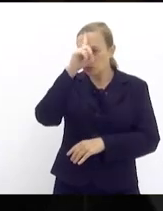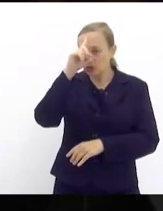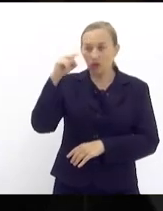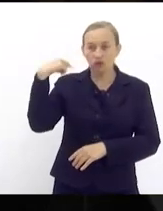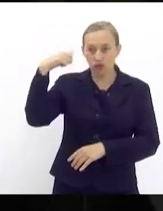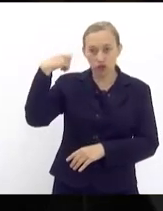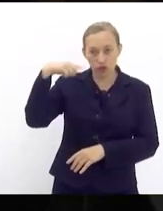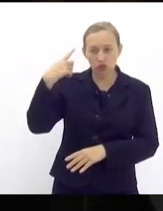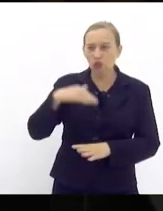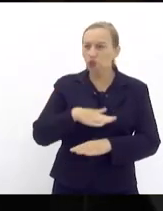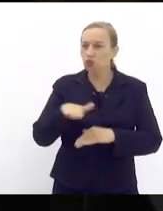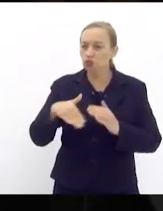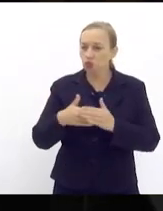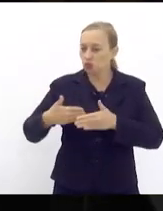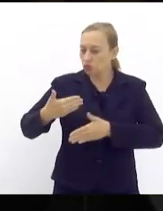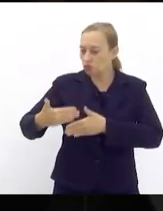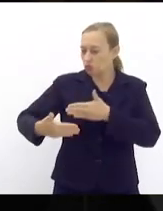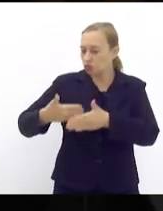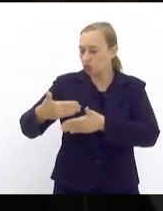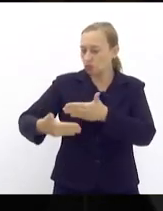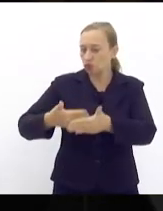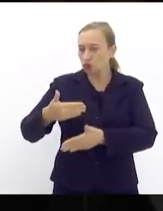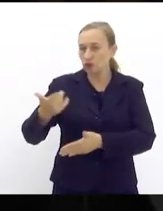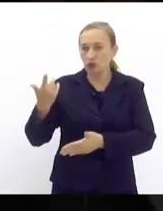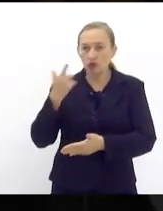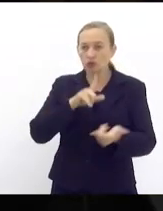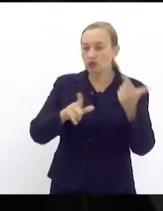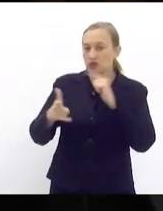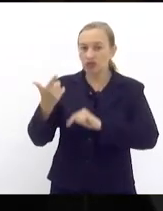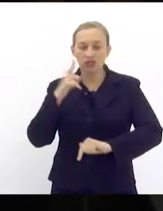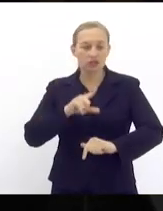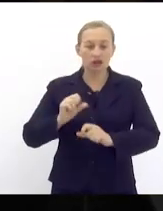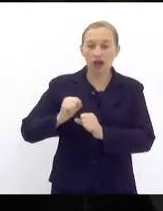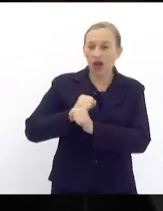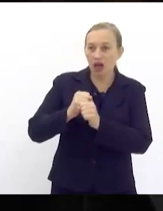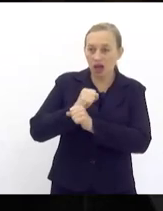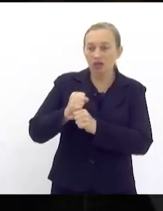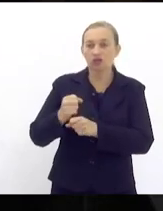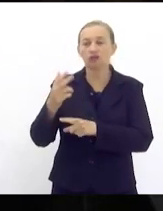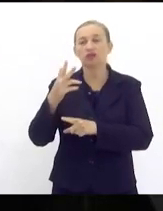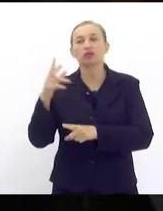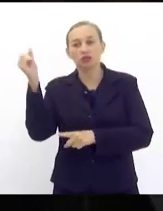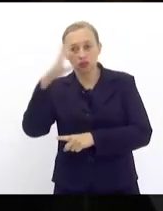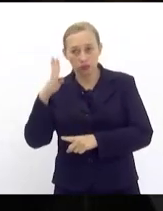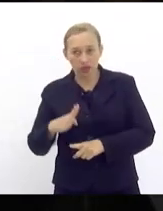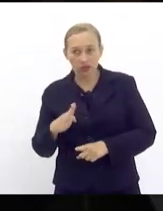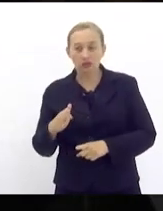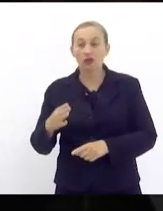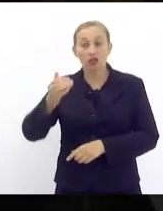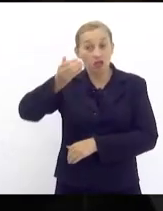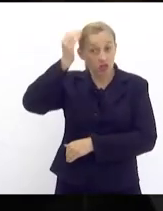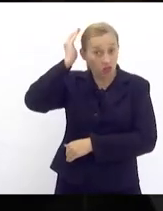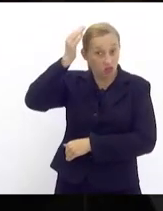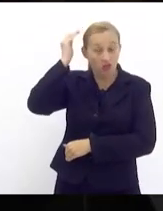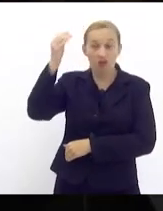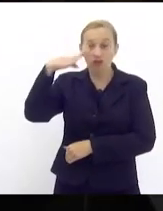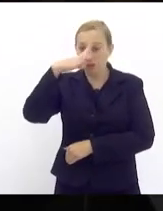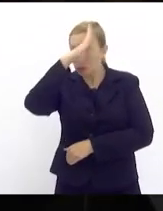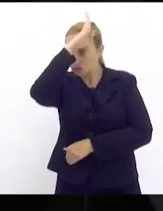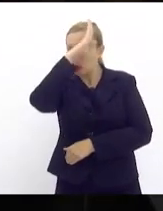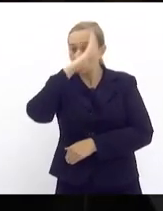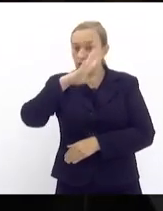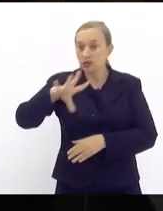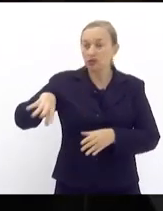os avanços da luta entre manicomial que a gente vinha conquistando a décadas no Brasil temer e bolsonaro tentaram recolocar